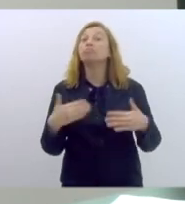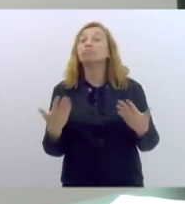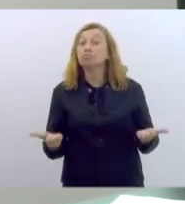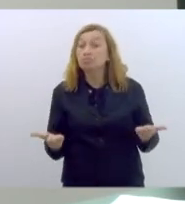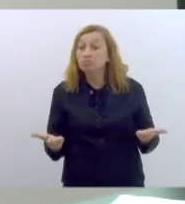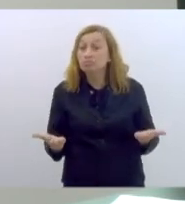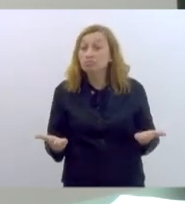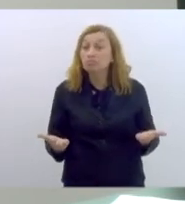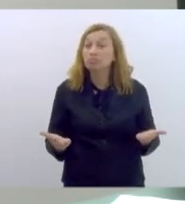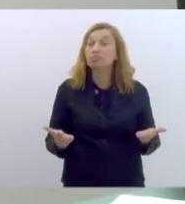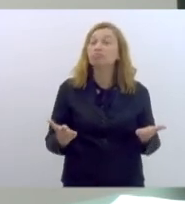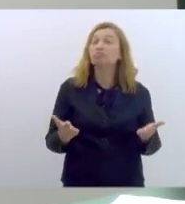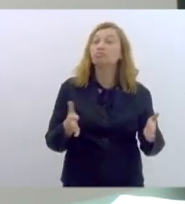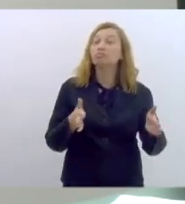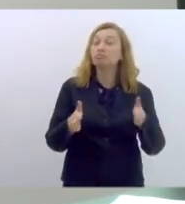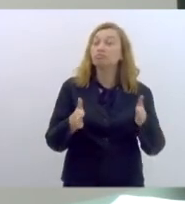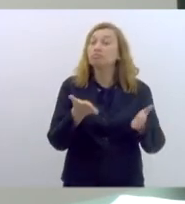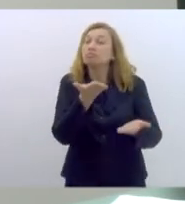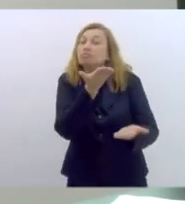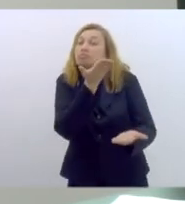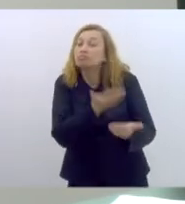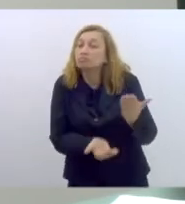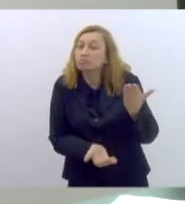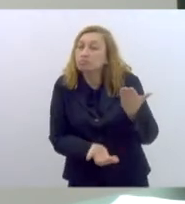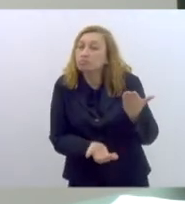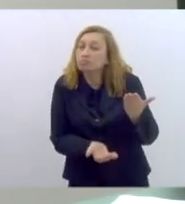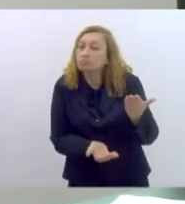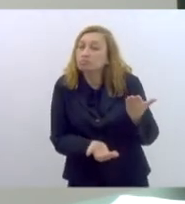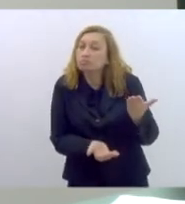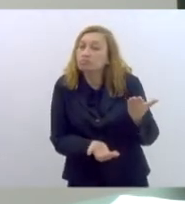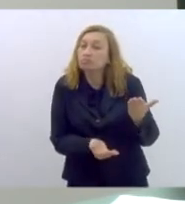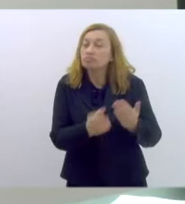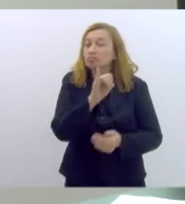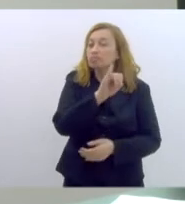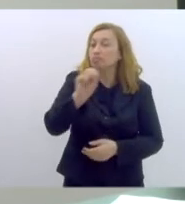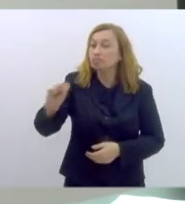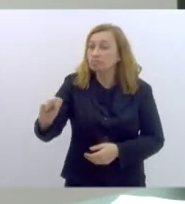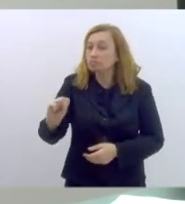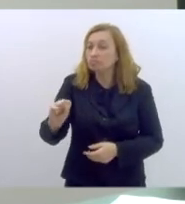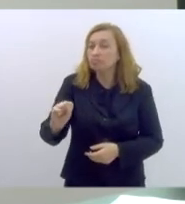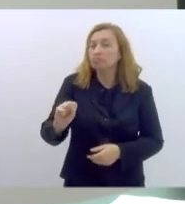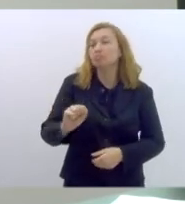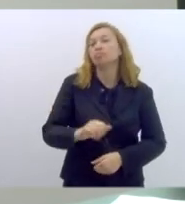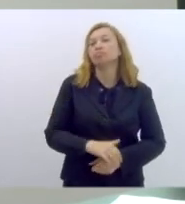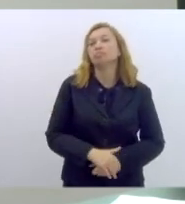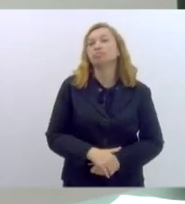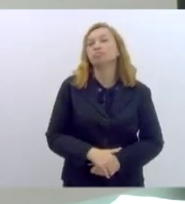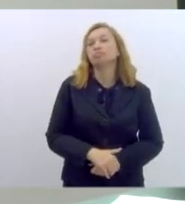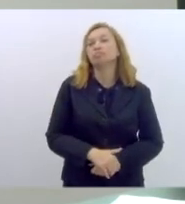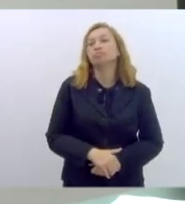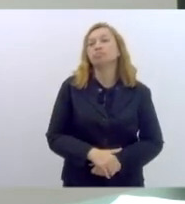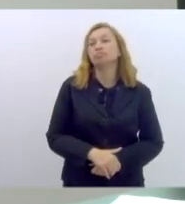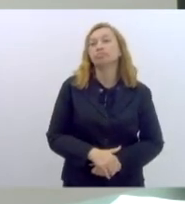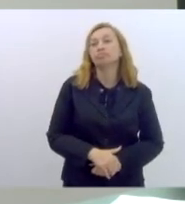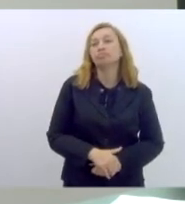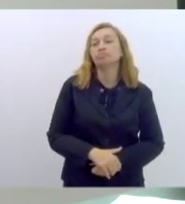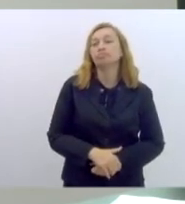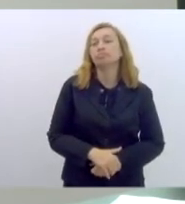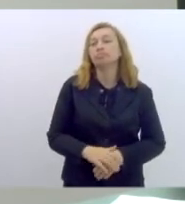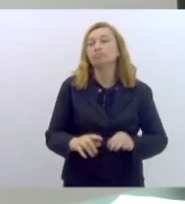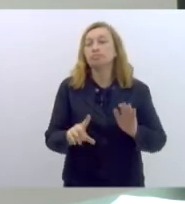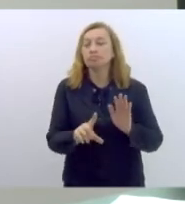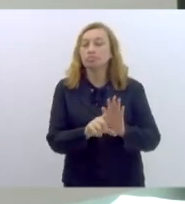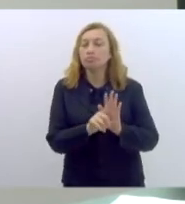a projeção de perda de ICMS por novas alíquotas que